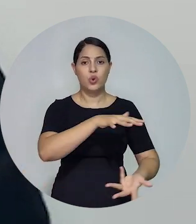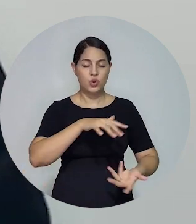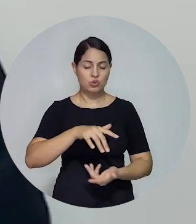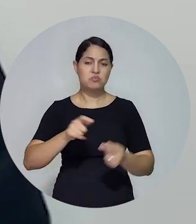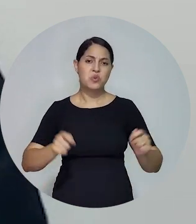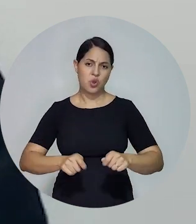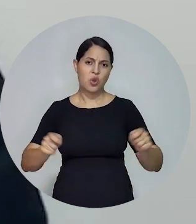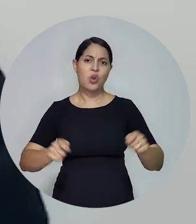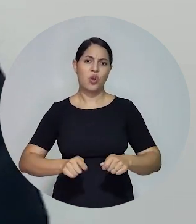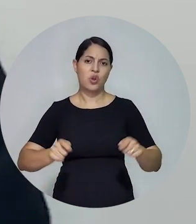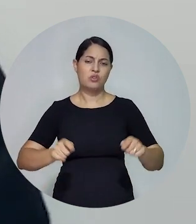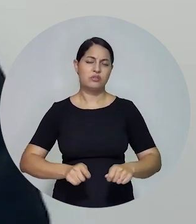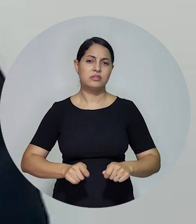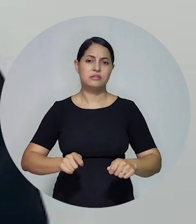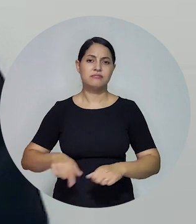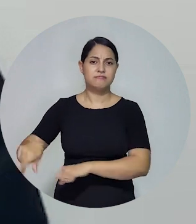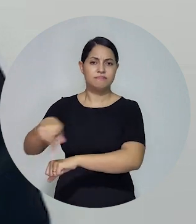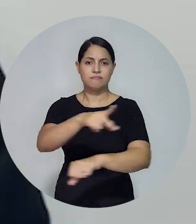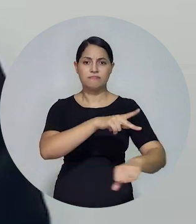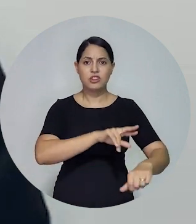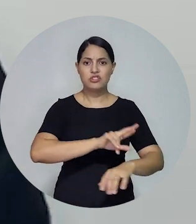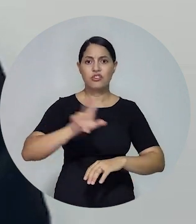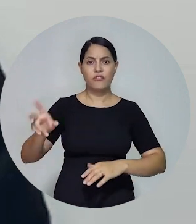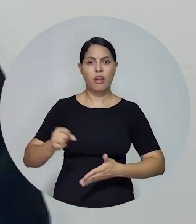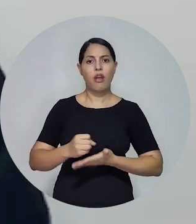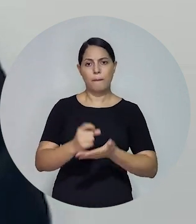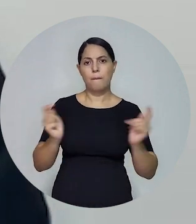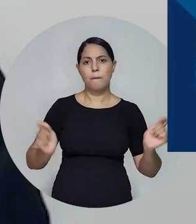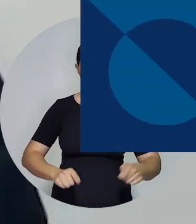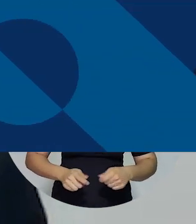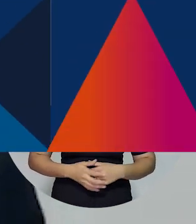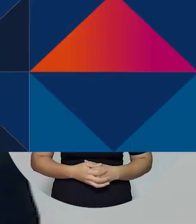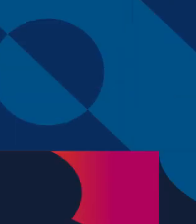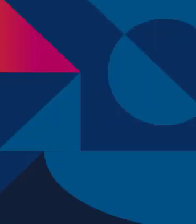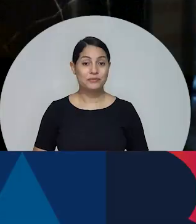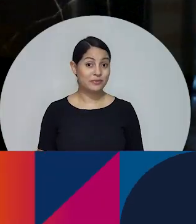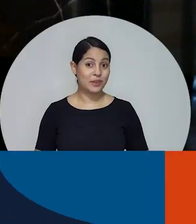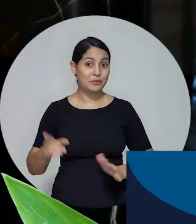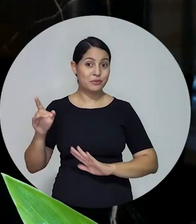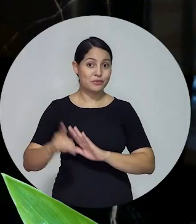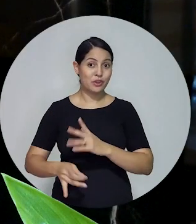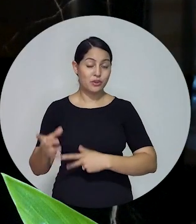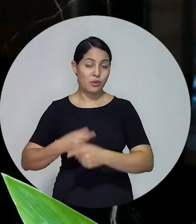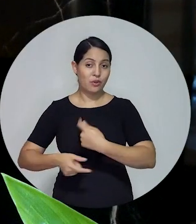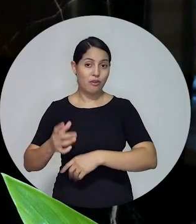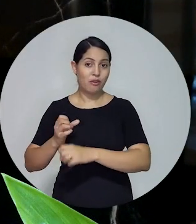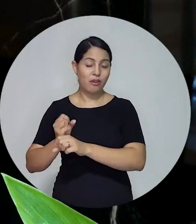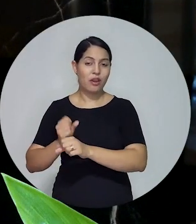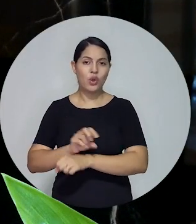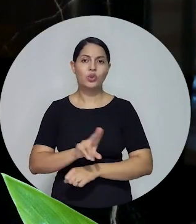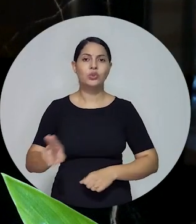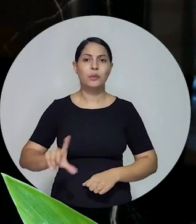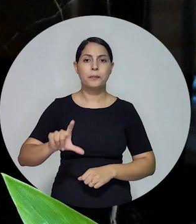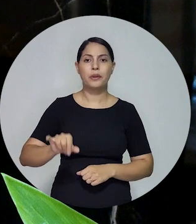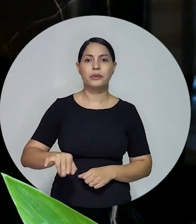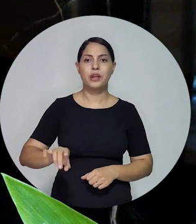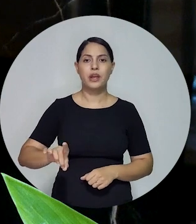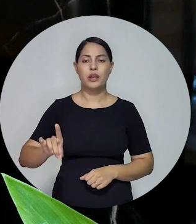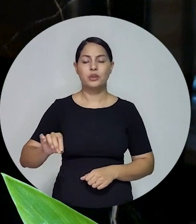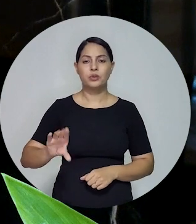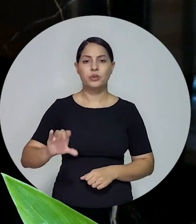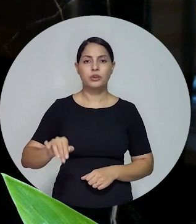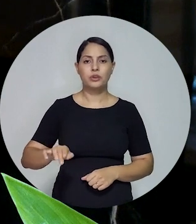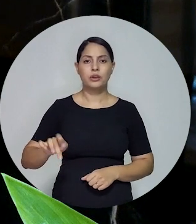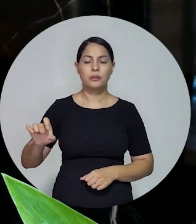colhidas, apoiadas mundialmente pelos mais diferentes países. O diretor-tesoureiro da Ordem dos Advogados